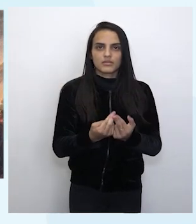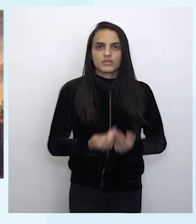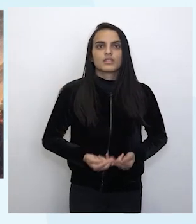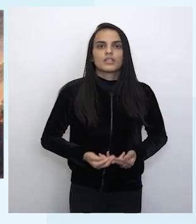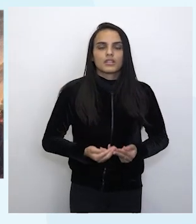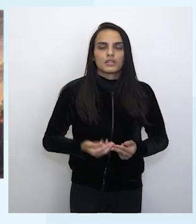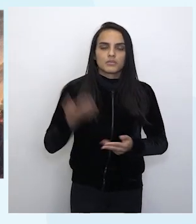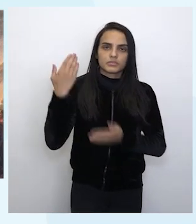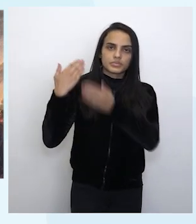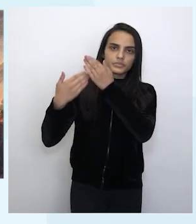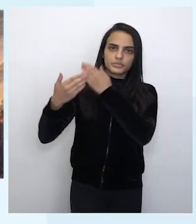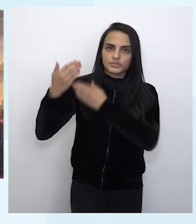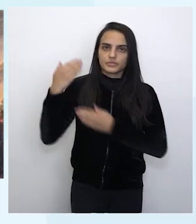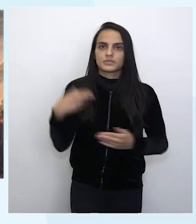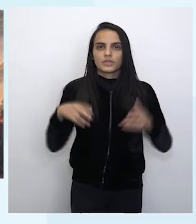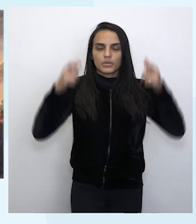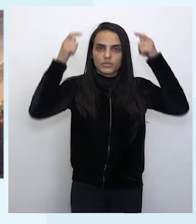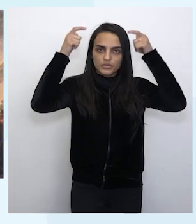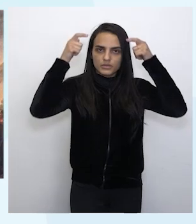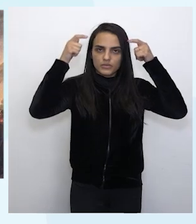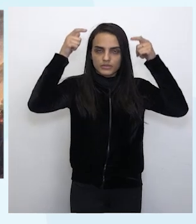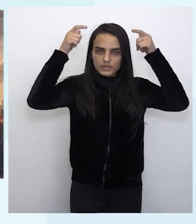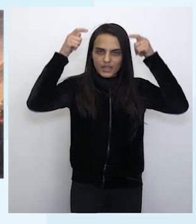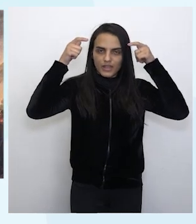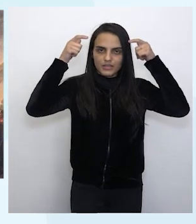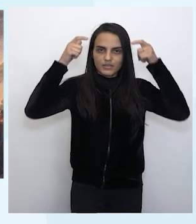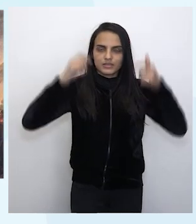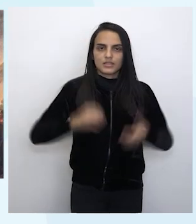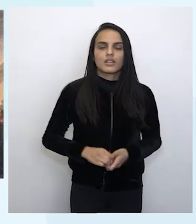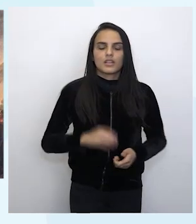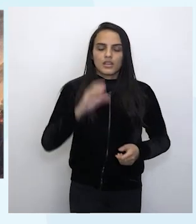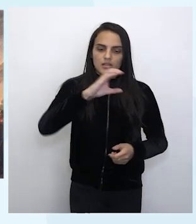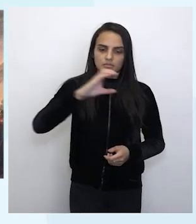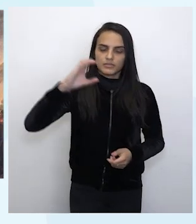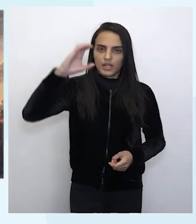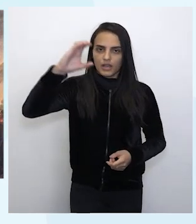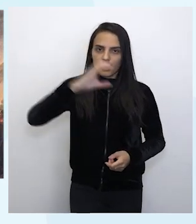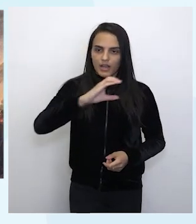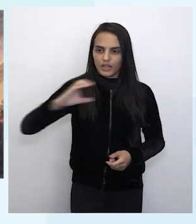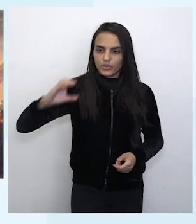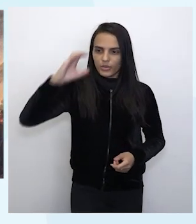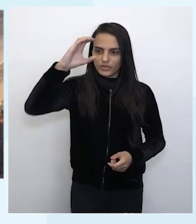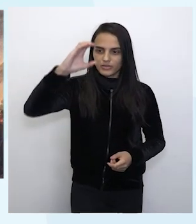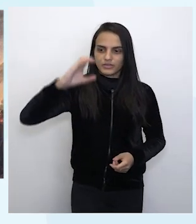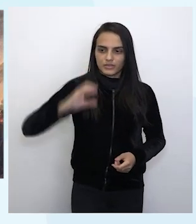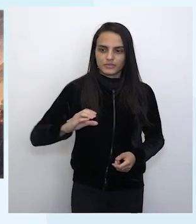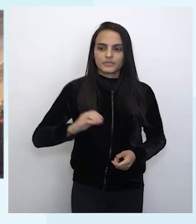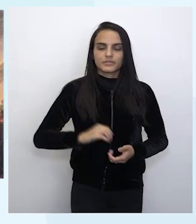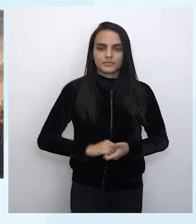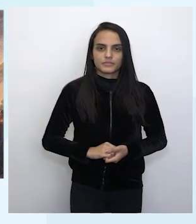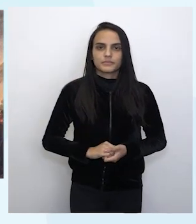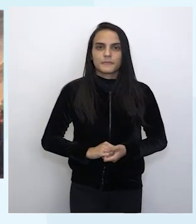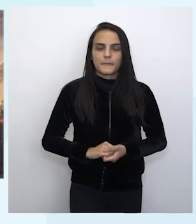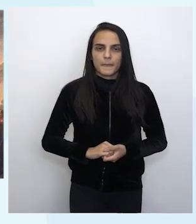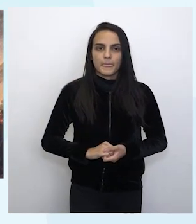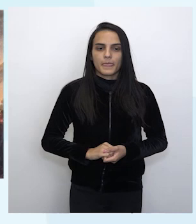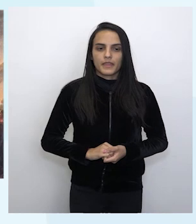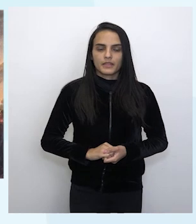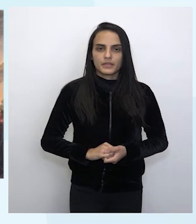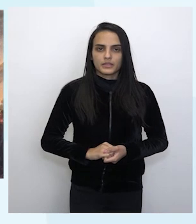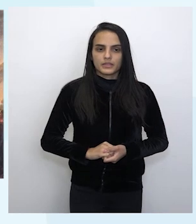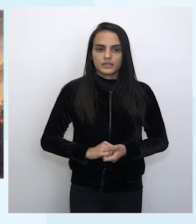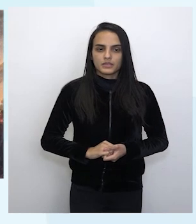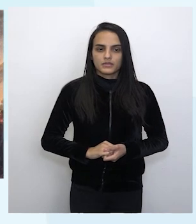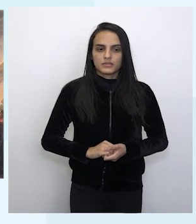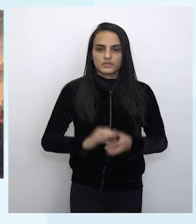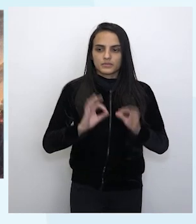os reis, eles eram, em sua grande maioria, católicos, tá? Na verdade, a Igreja Católica dominava o mundo, era uma espécie de poder paralelo,